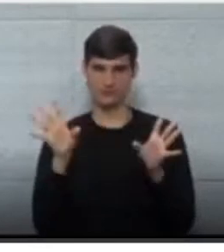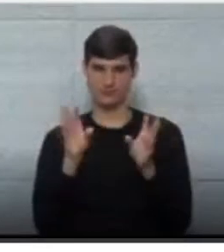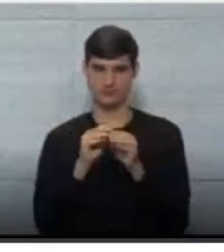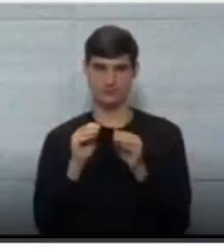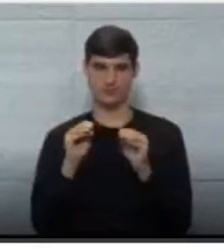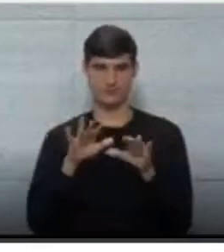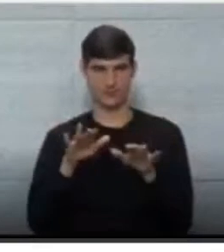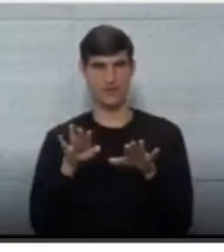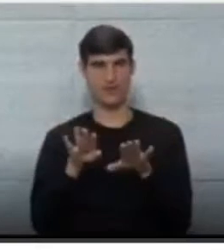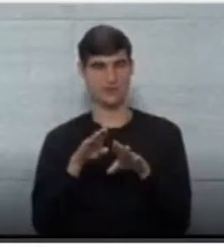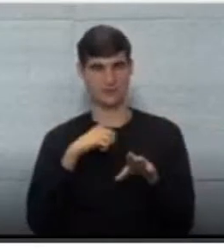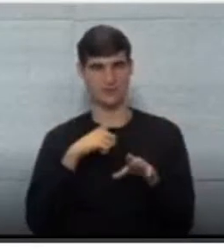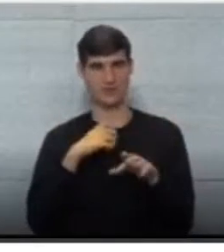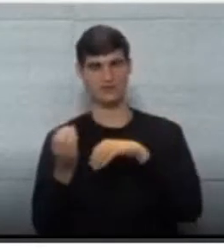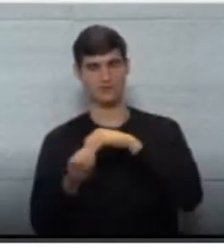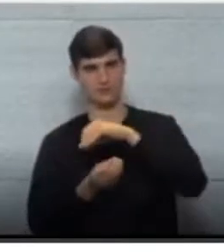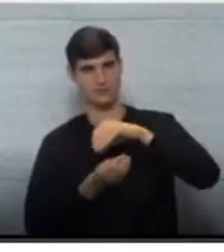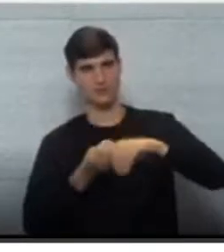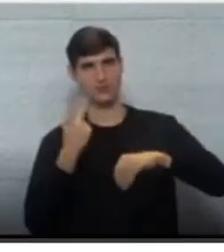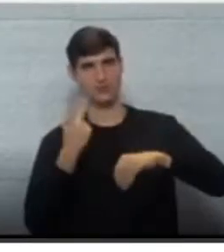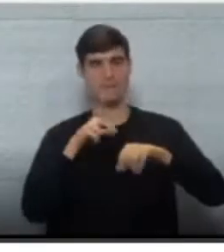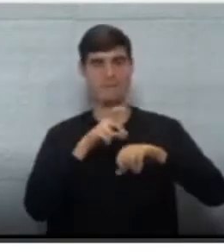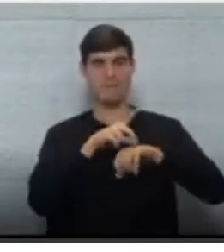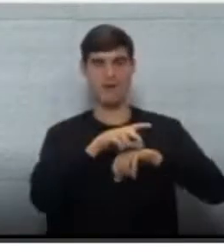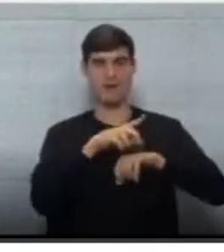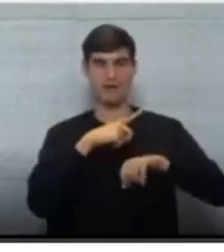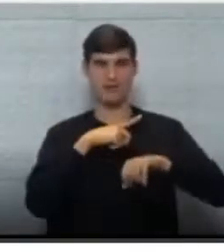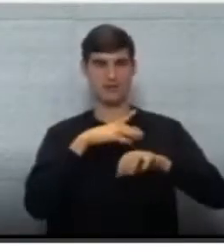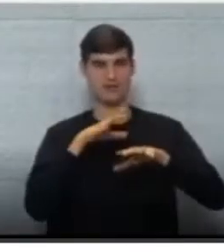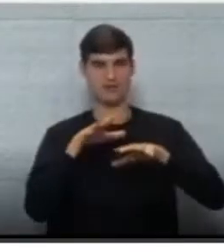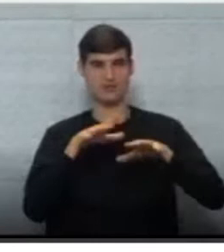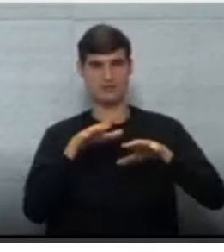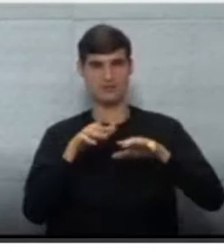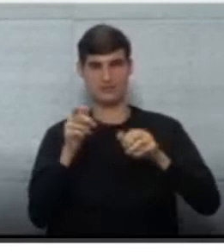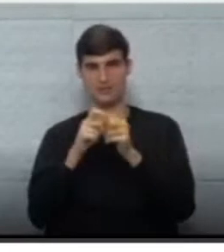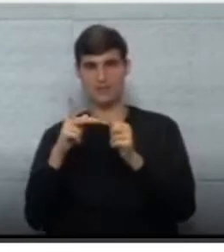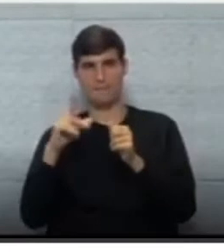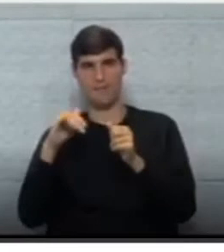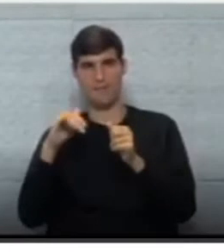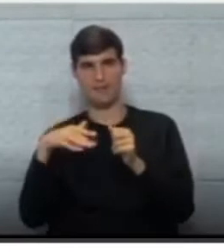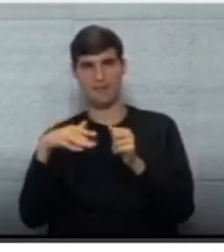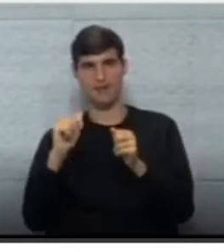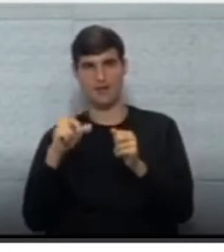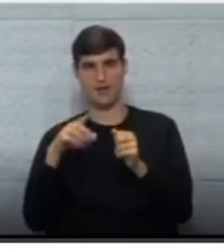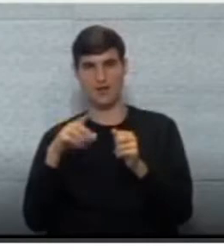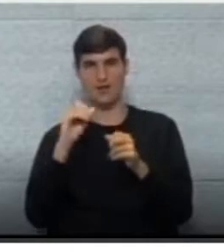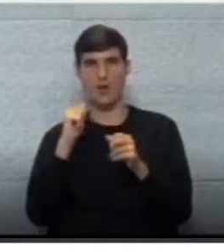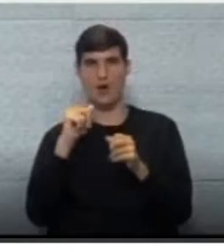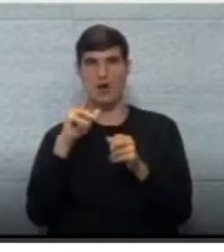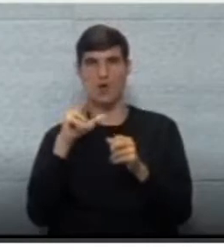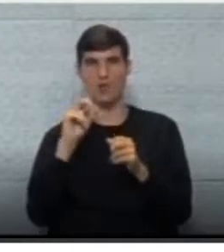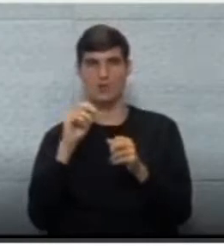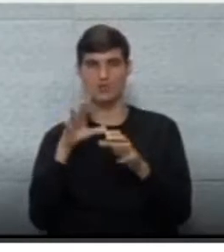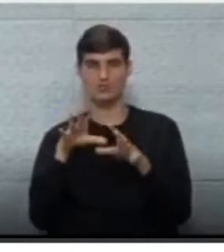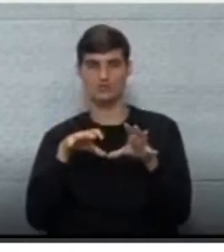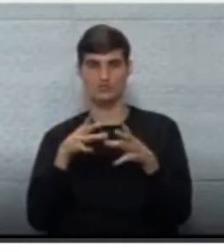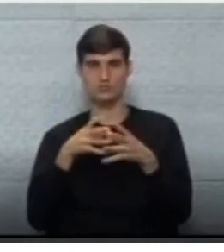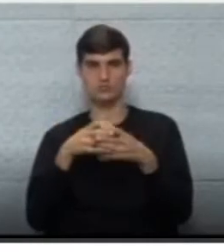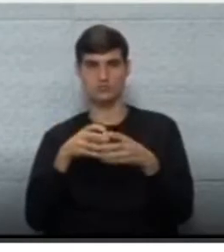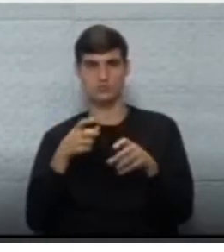bem para que as bactérias possam agir no plasma e provocar a coagulação. Nós